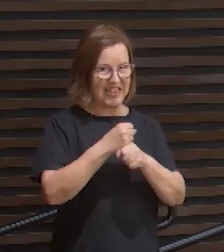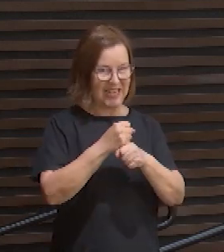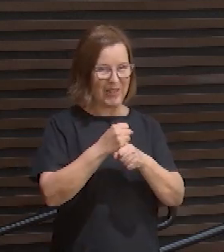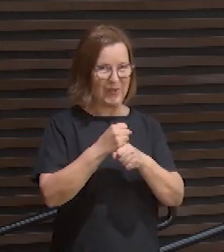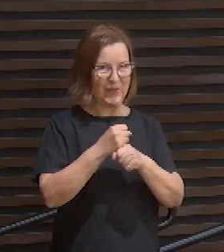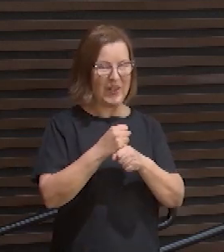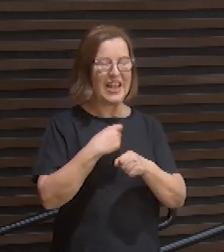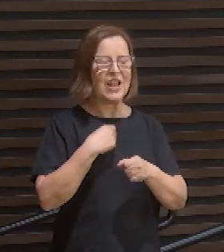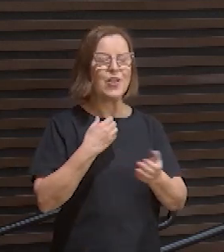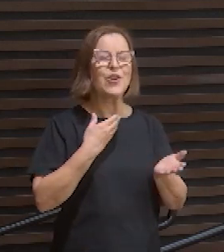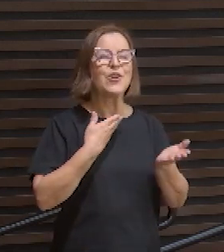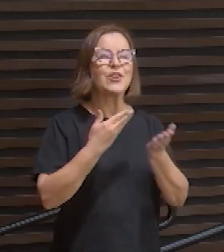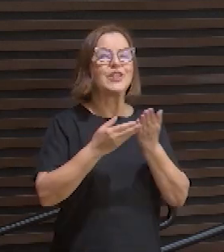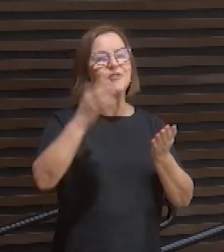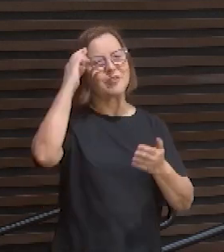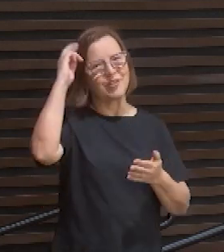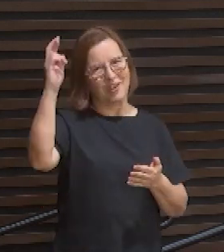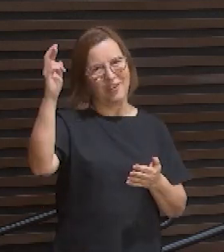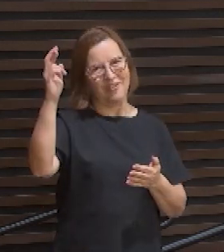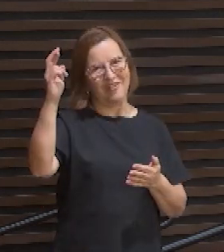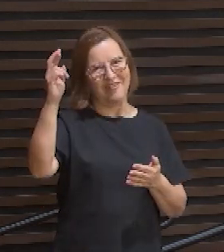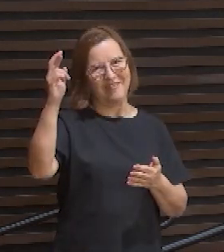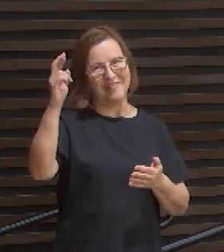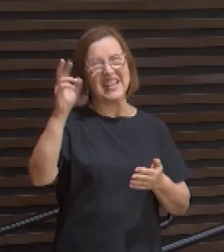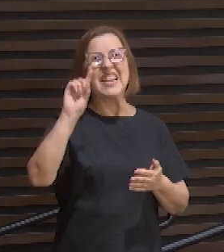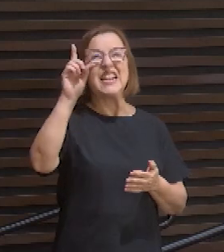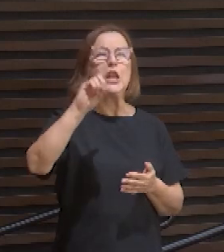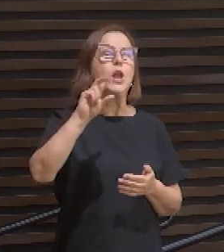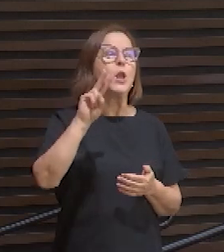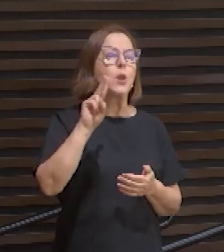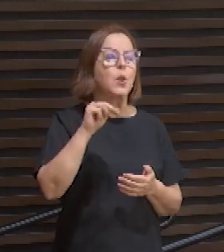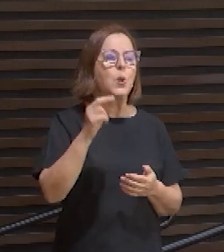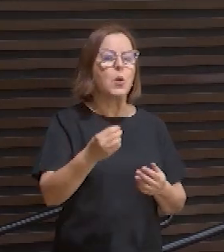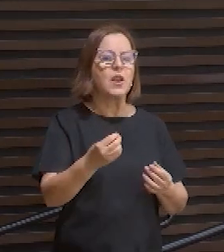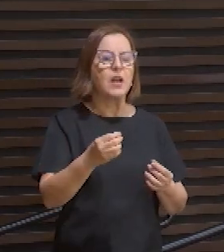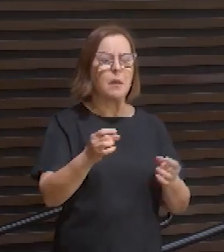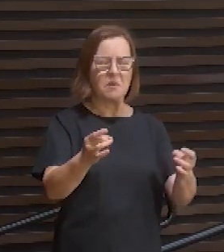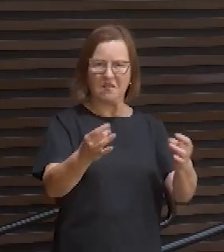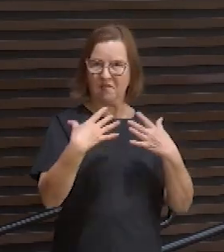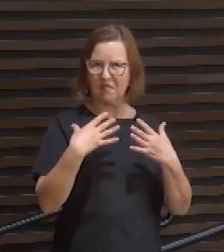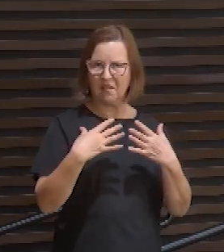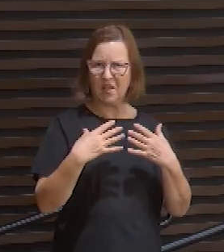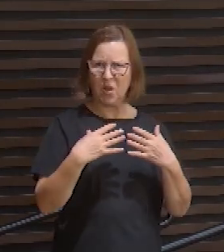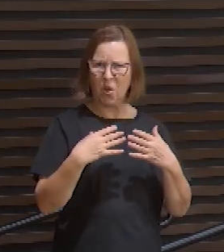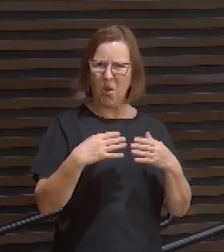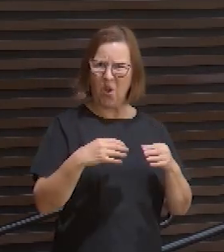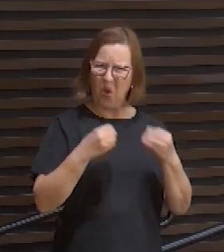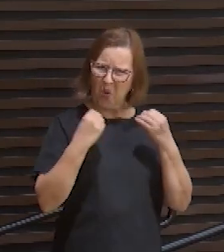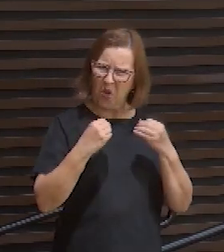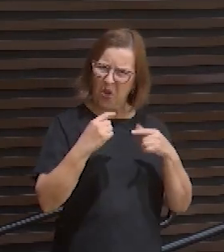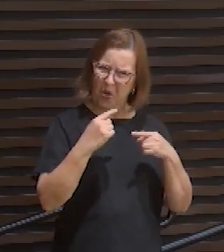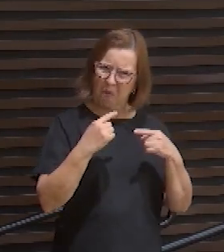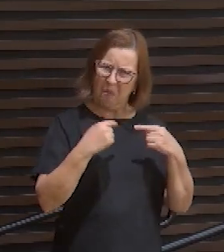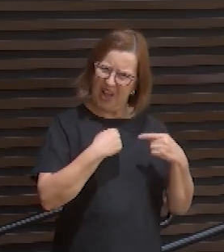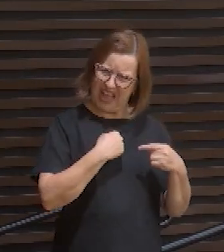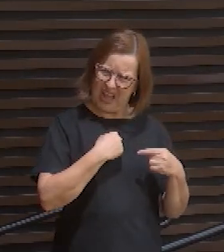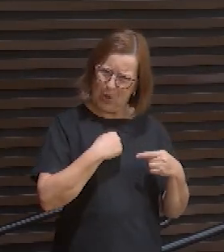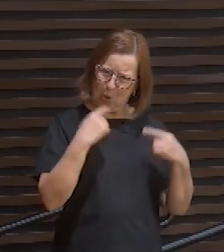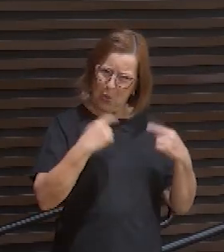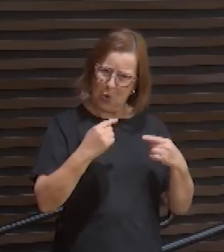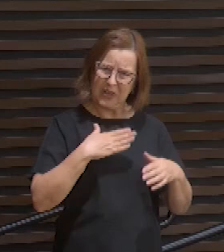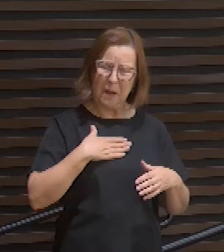e ele nunca me fez mal. Como posso blasfemar contra meu rei e salvador? E